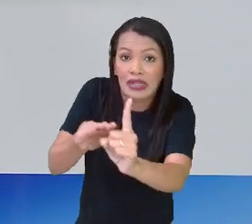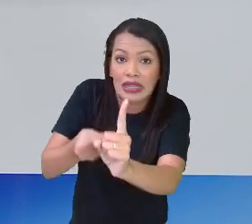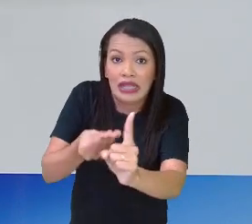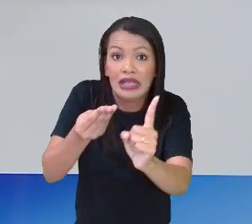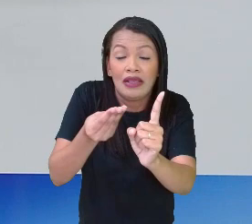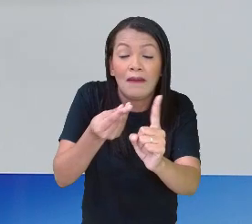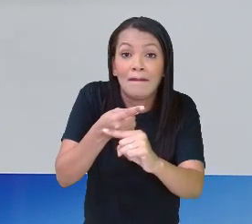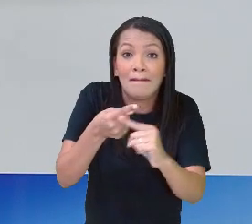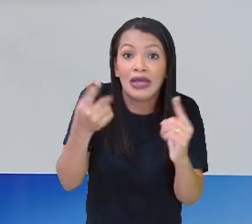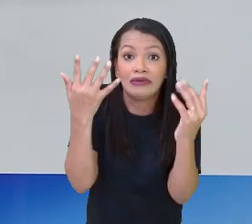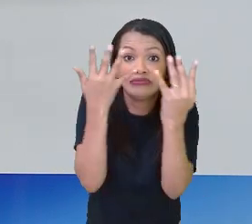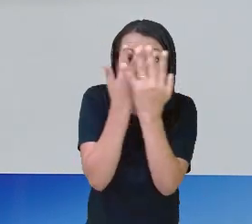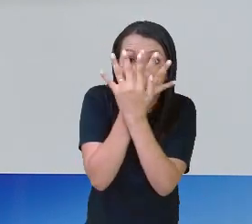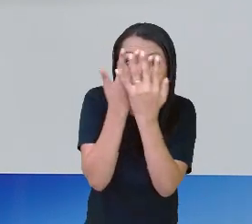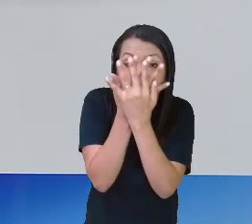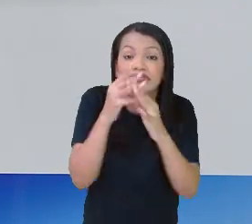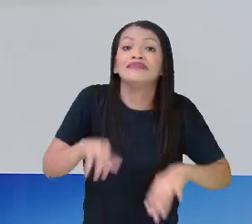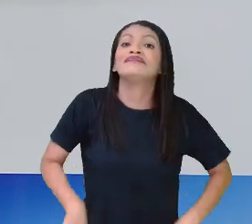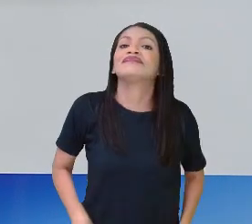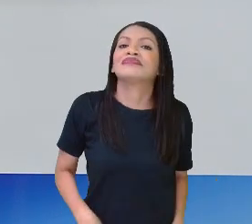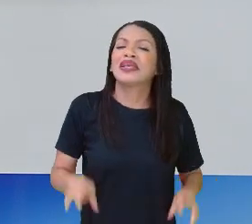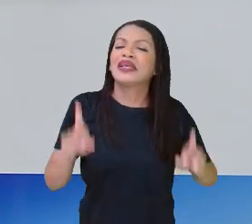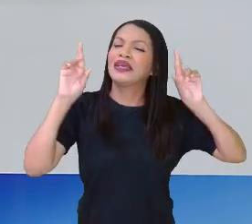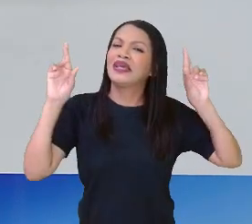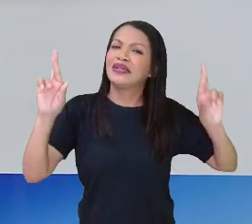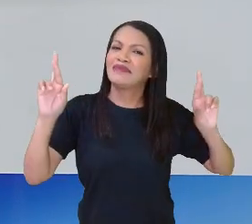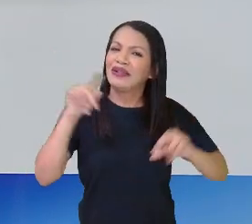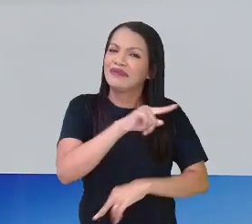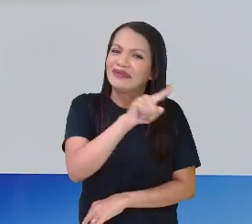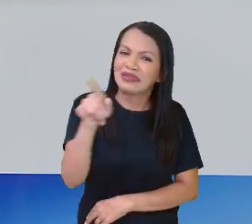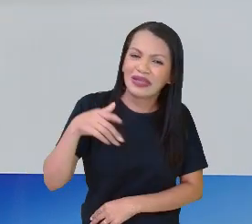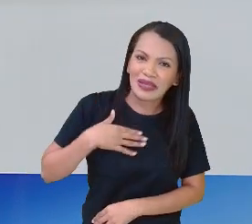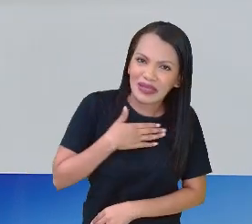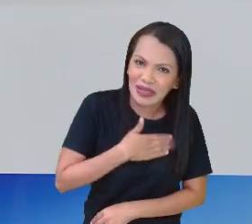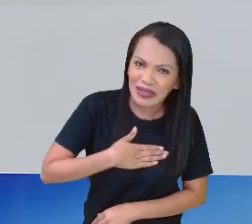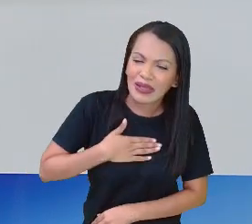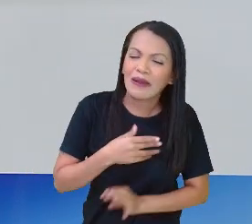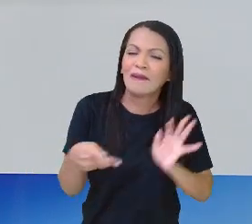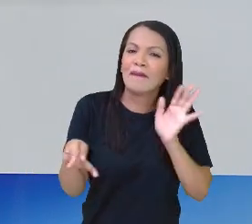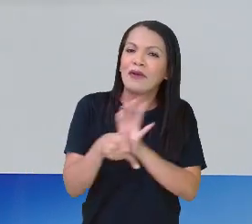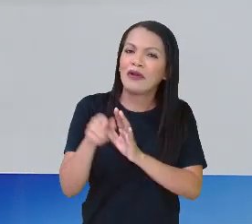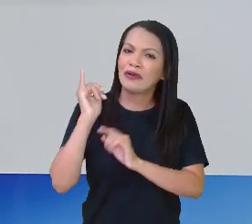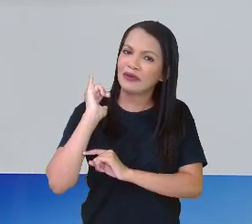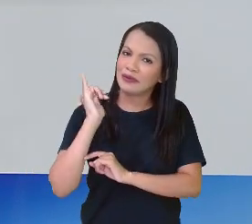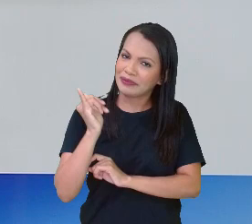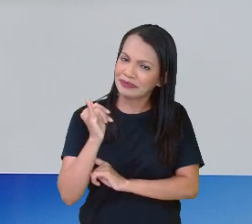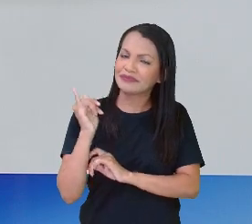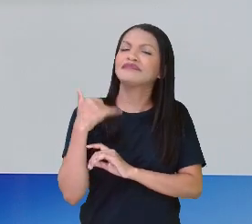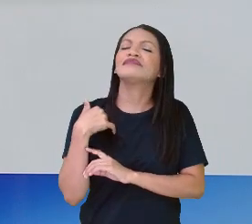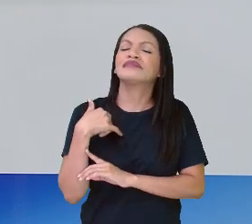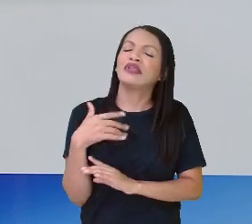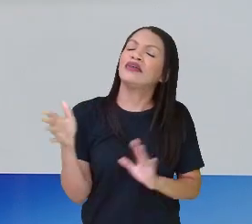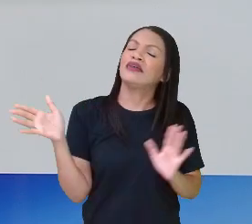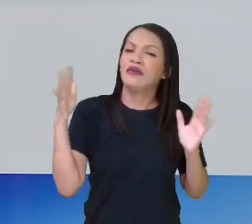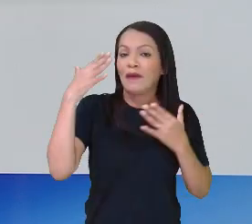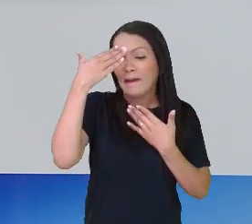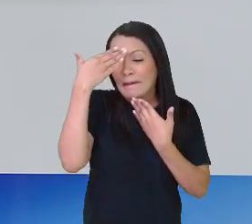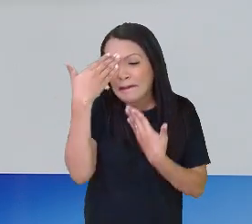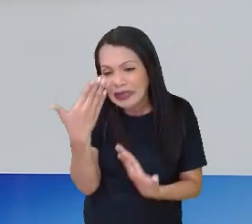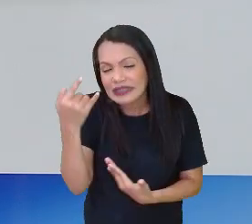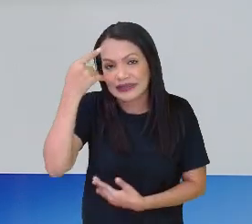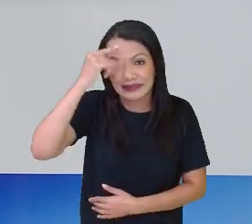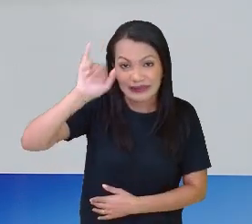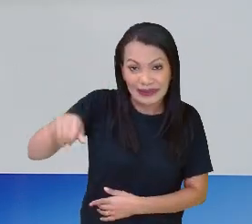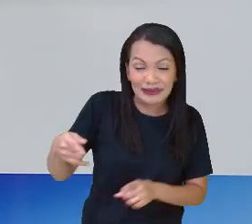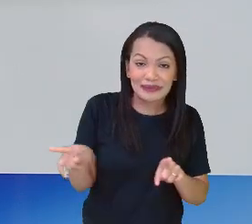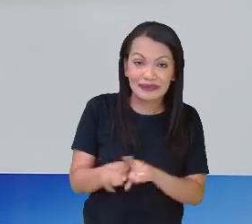história? Espero que tenham gostado e que se inspirem a escrever o vosso próprio conto. Quero me despedir da Jéssica. Obrigada, querida.